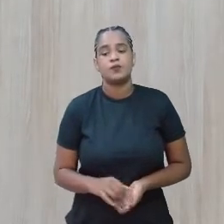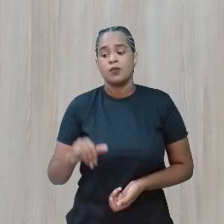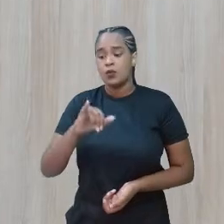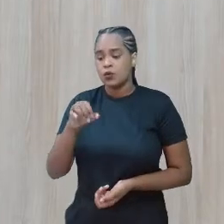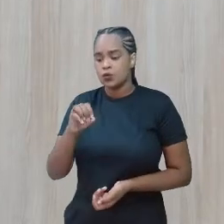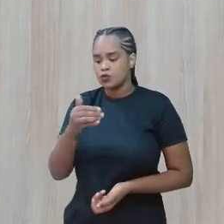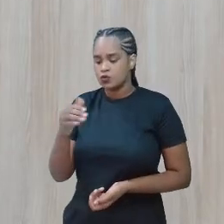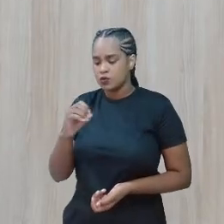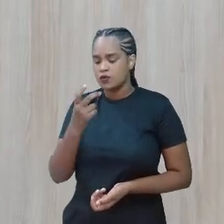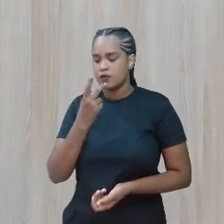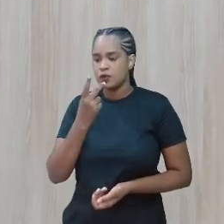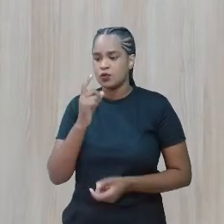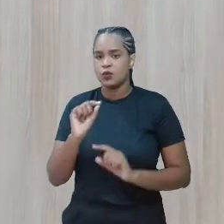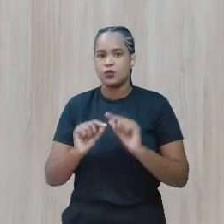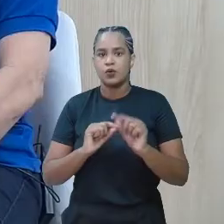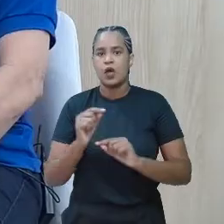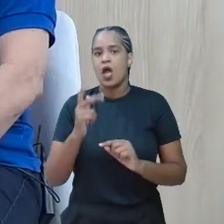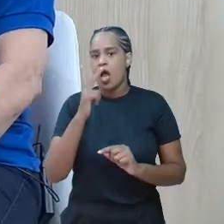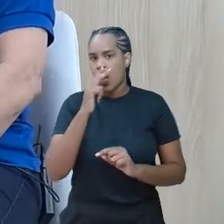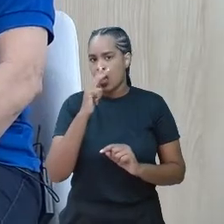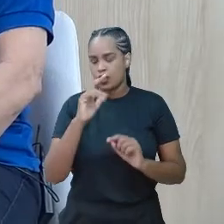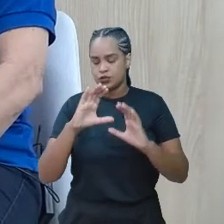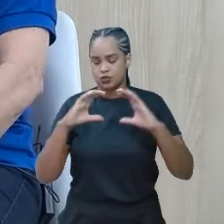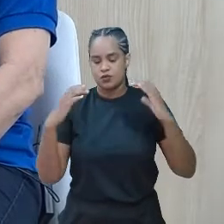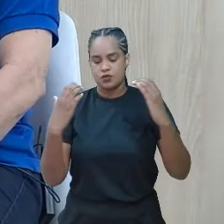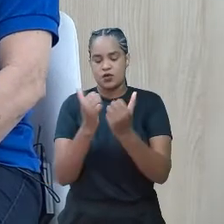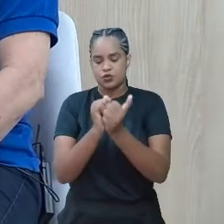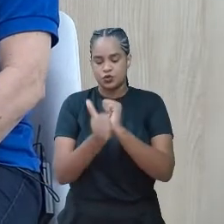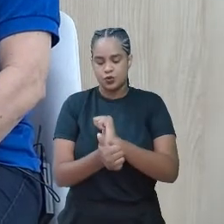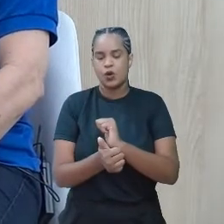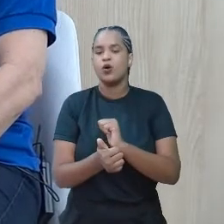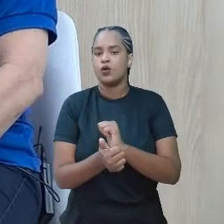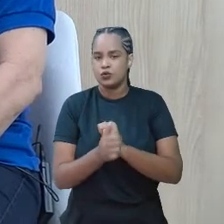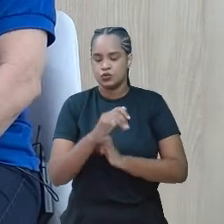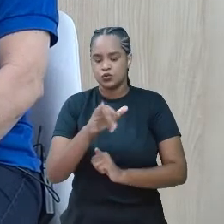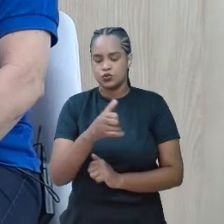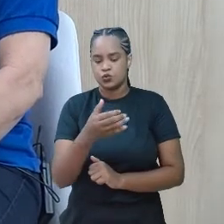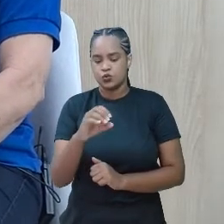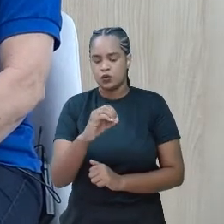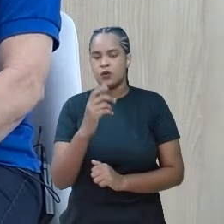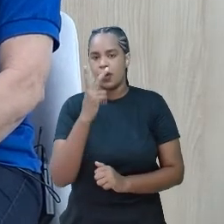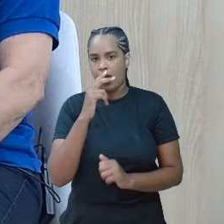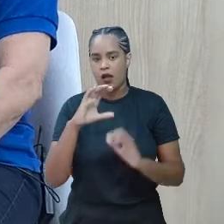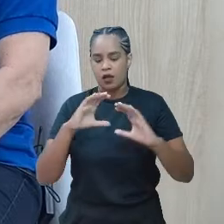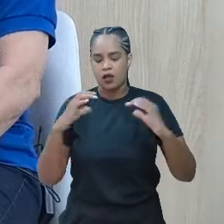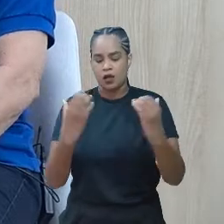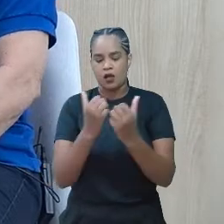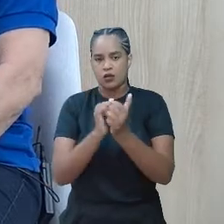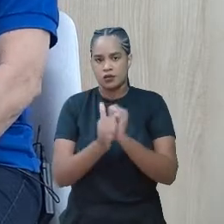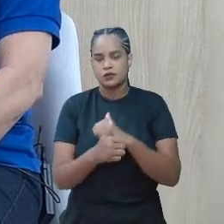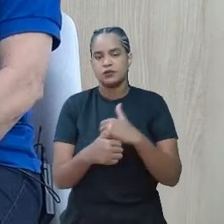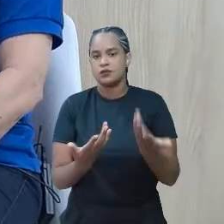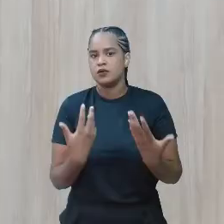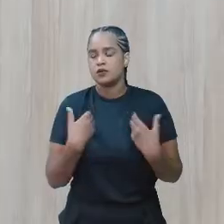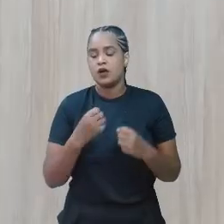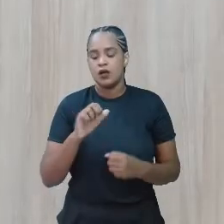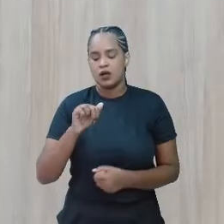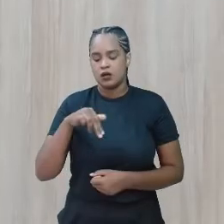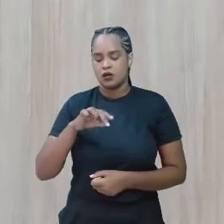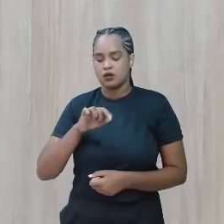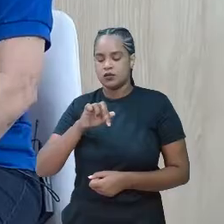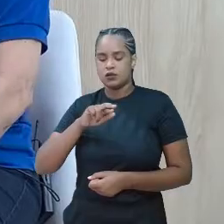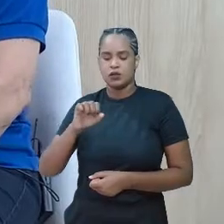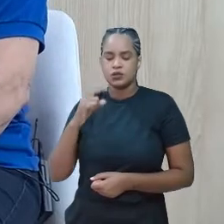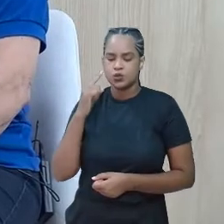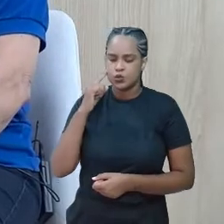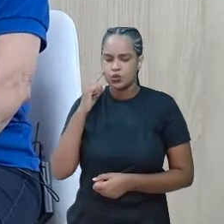falou um pouquinho aqui que é o jogo de futebol, professora. Ah, João está apostando no jogo de futebol. Vamos ver se aparece. Andresa ficou